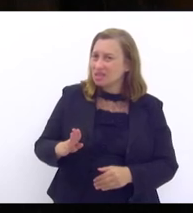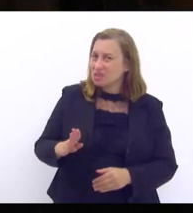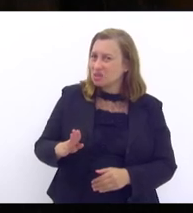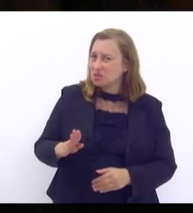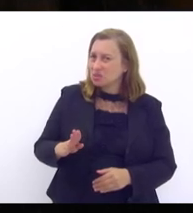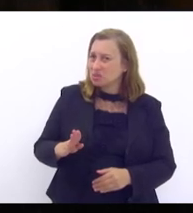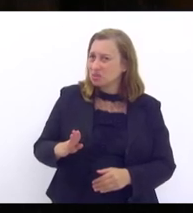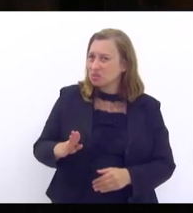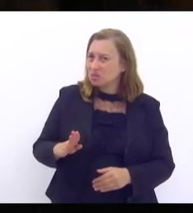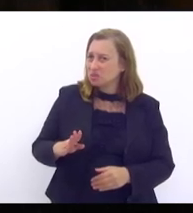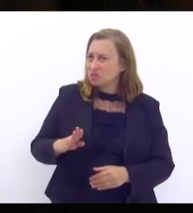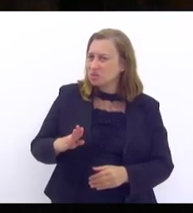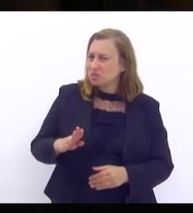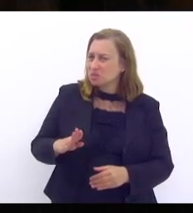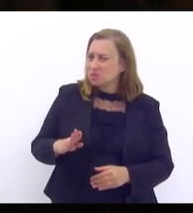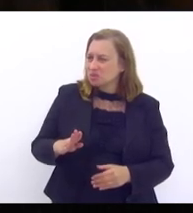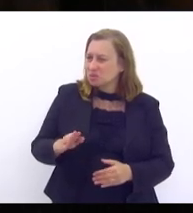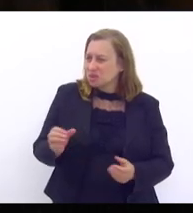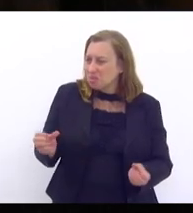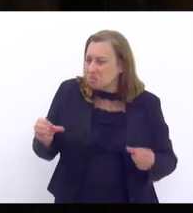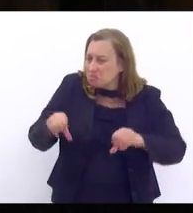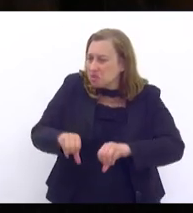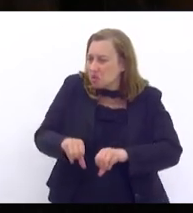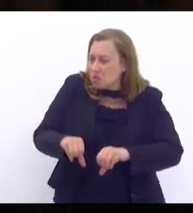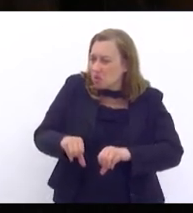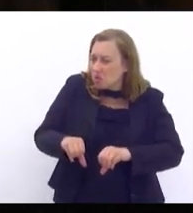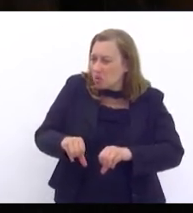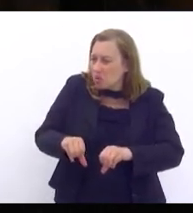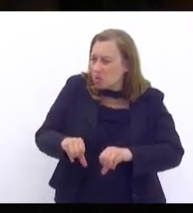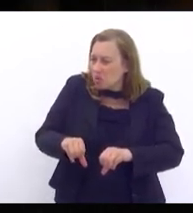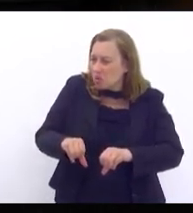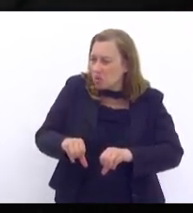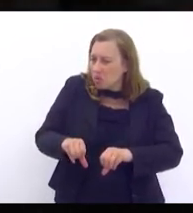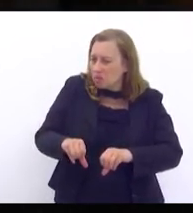cabeça. E a semana passada